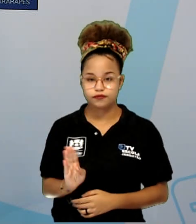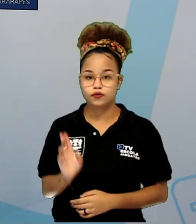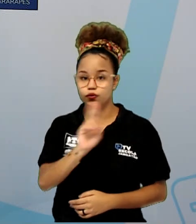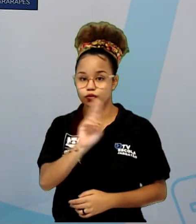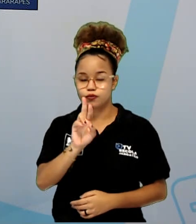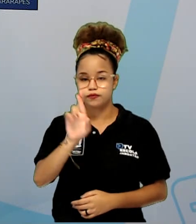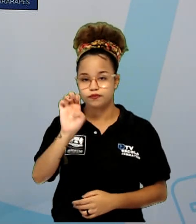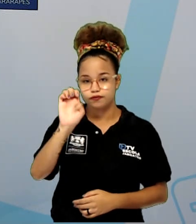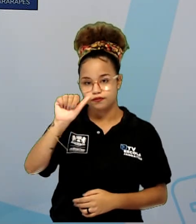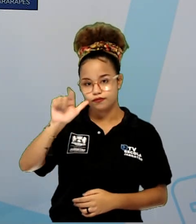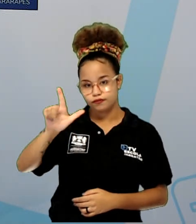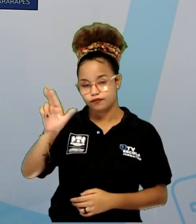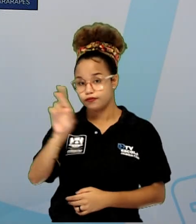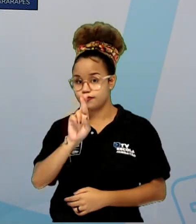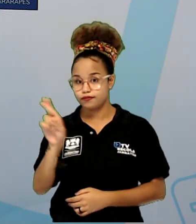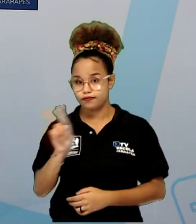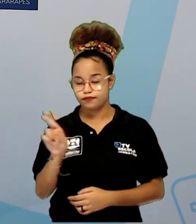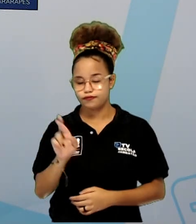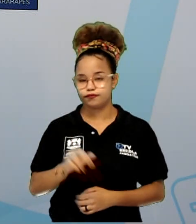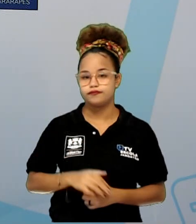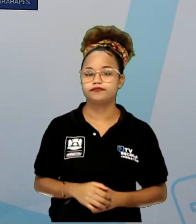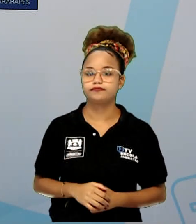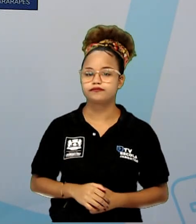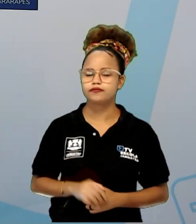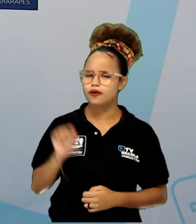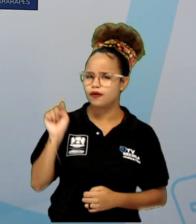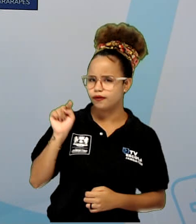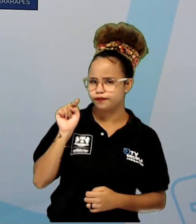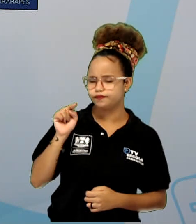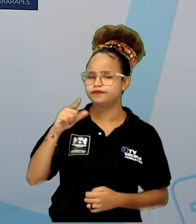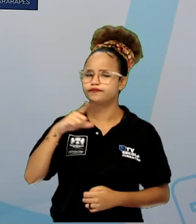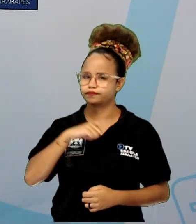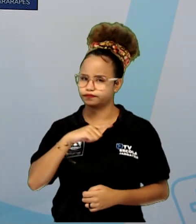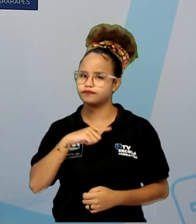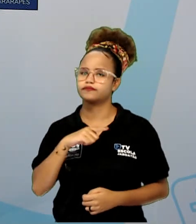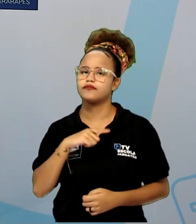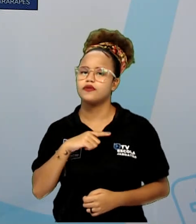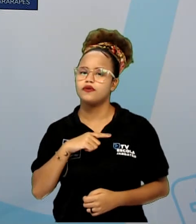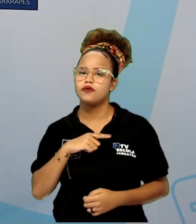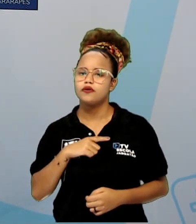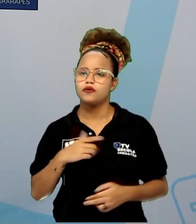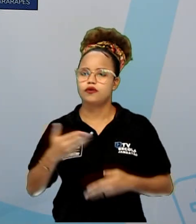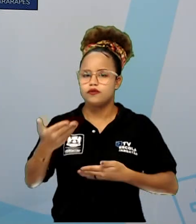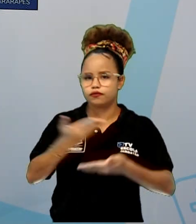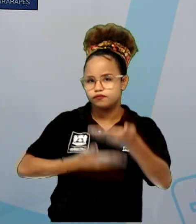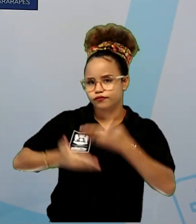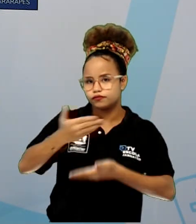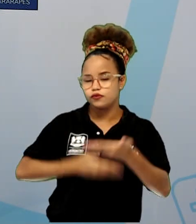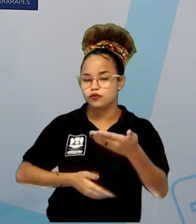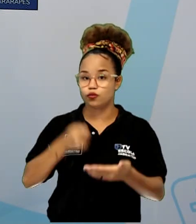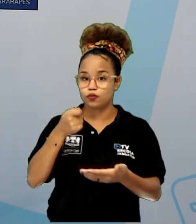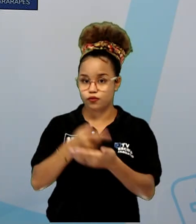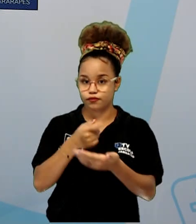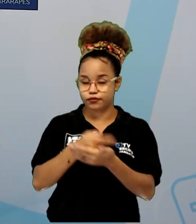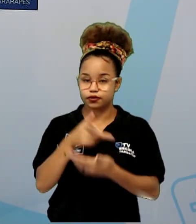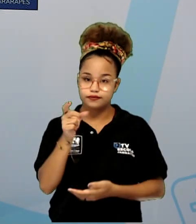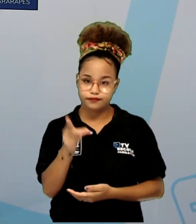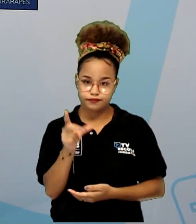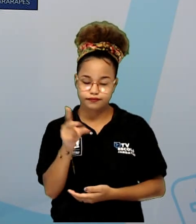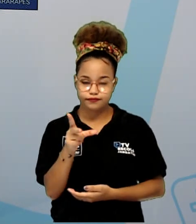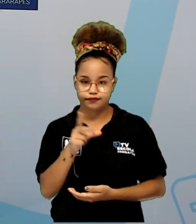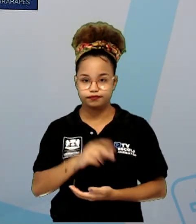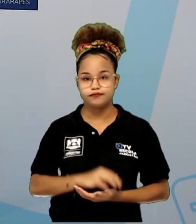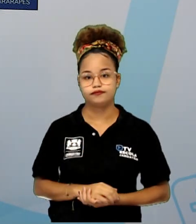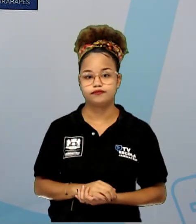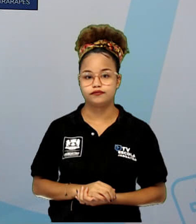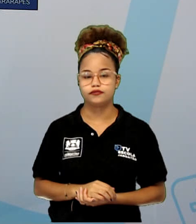chamado de real. Com ele, nós estabelecemos relações de compra e venda, não é? É com ele